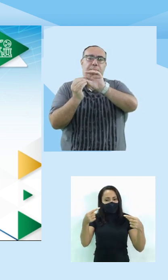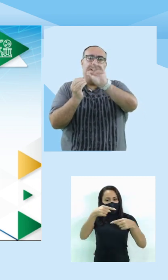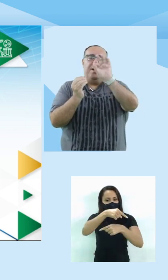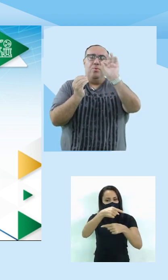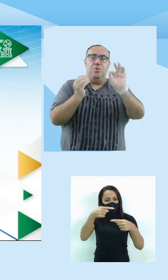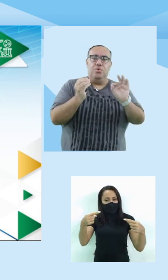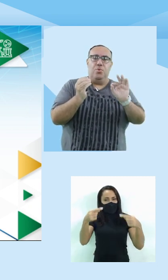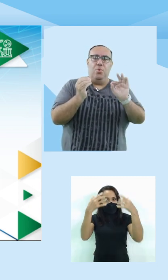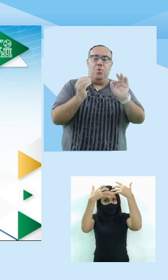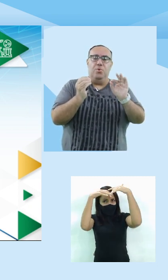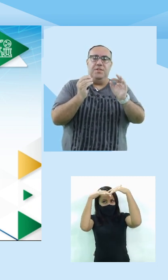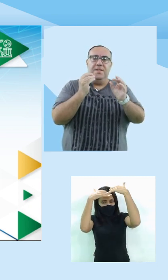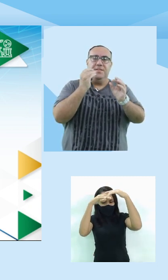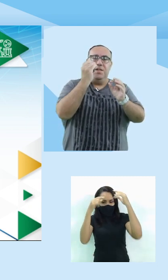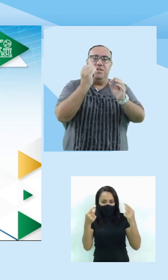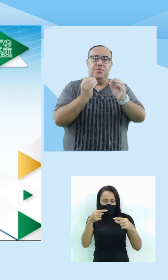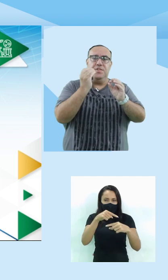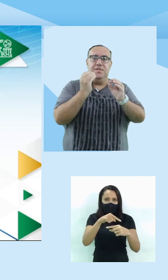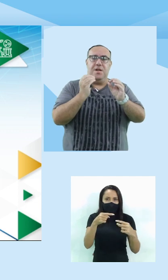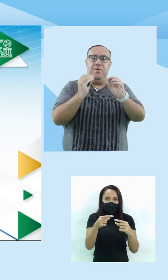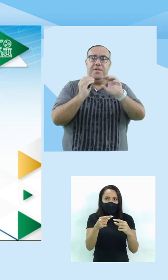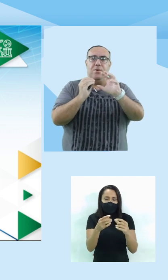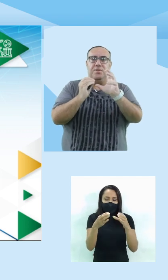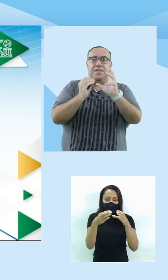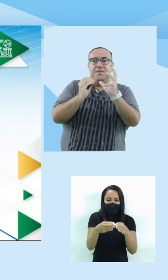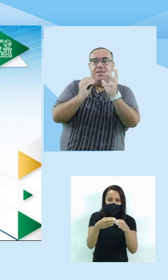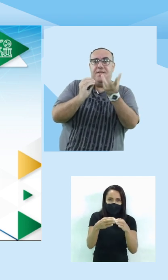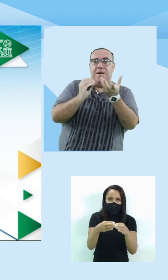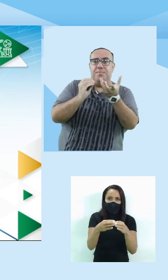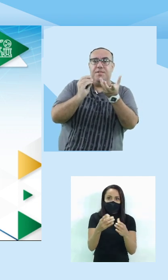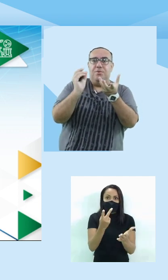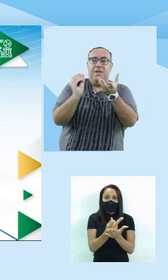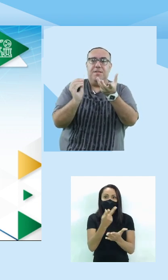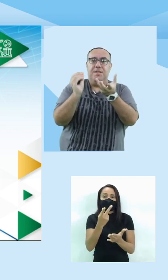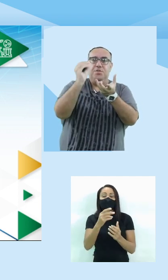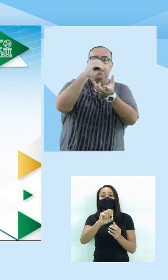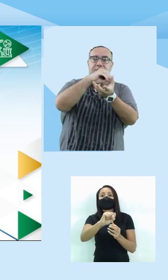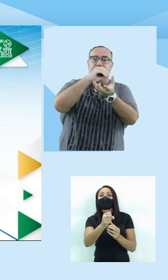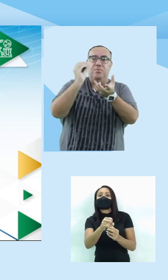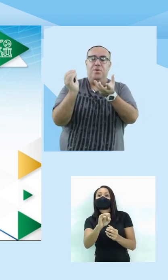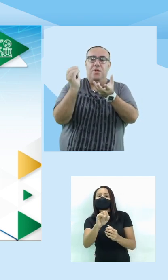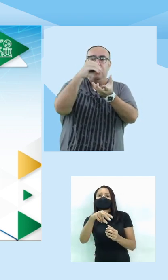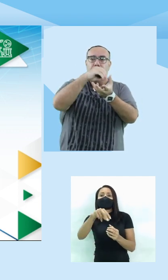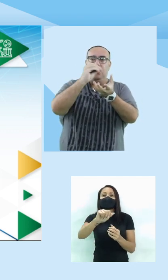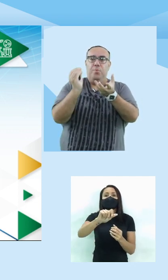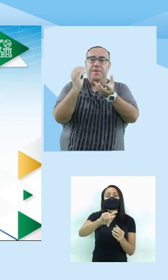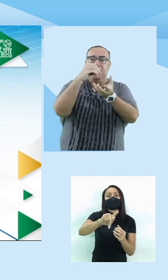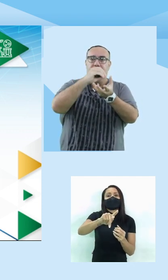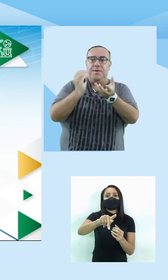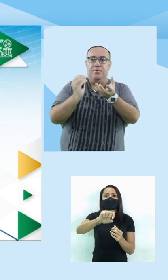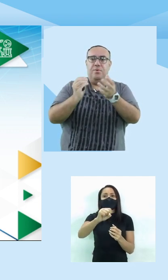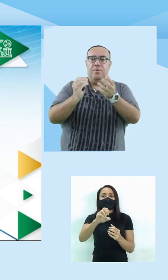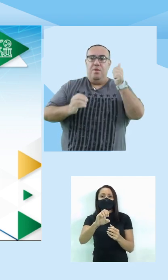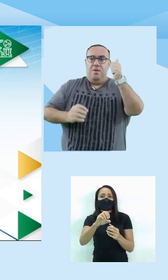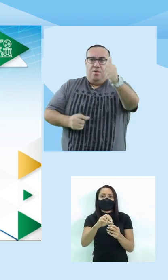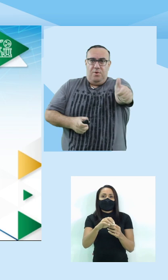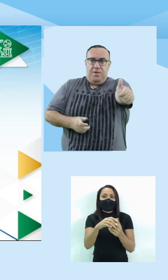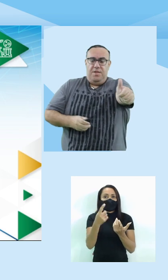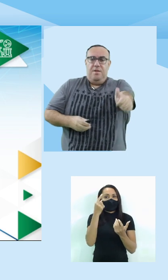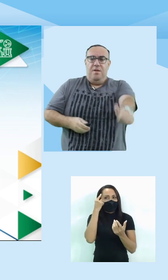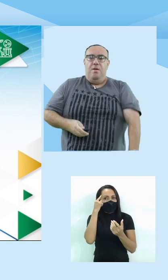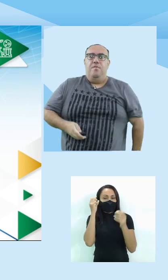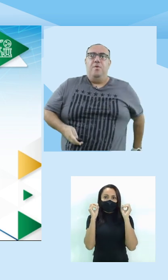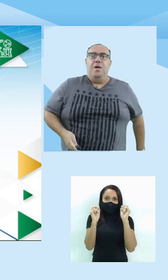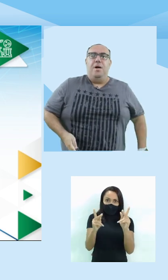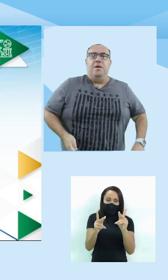neurônio para o outro, onde nessa região central é que acontece a sinapse, que é onde há a transmissão do pensamento.